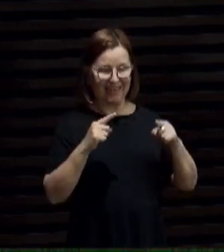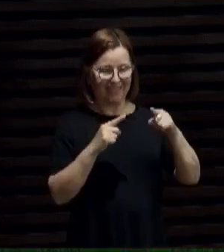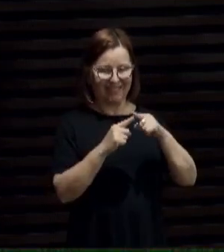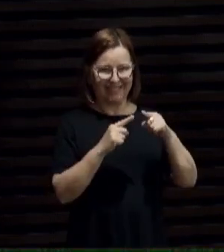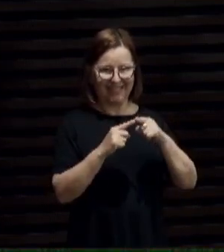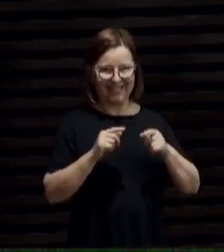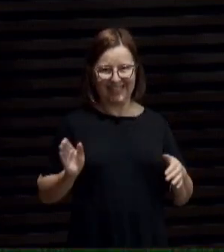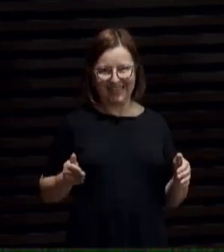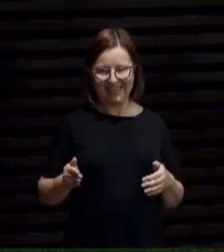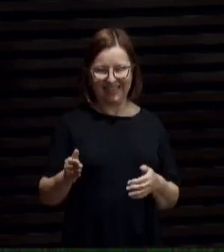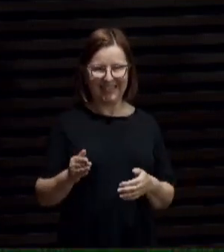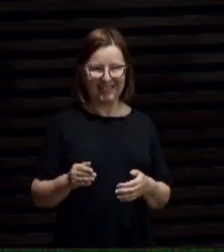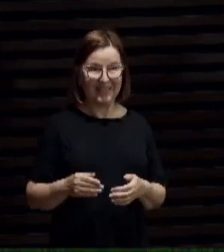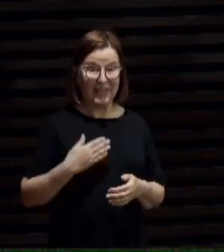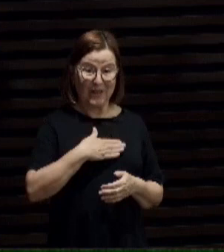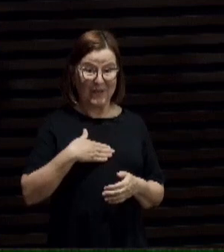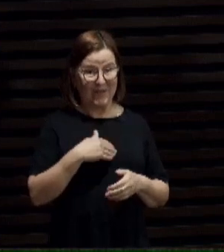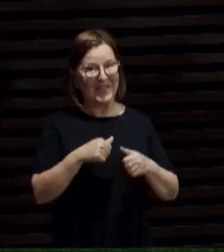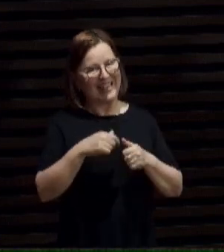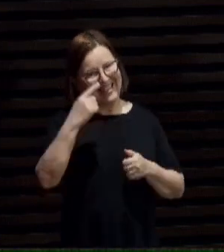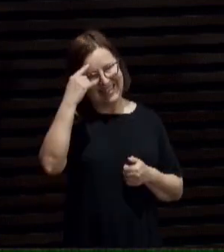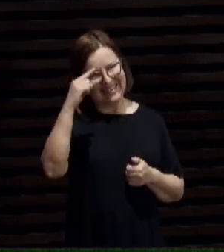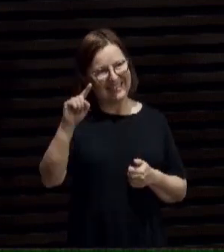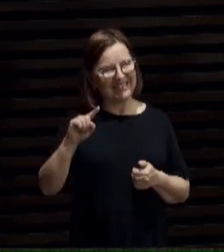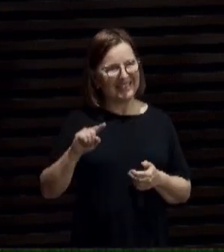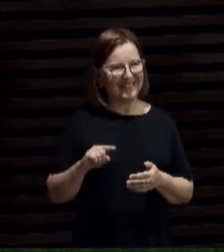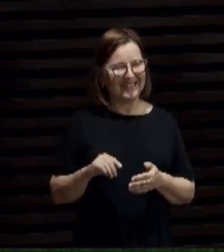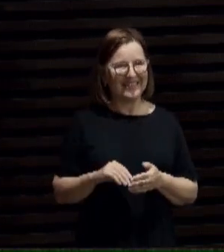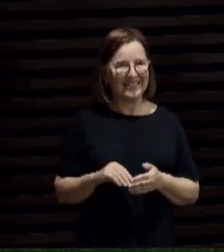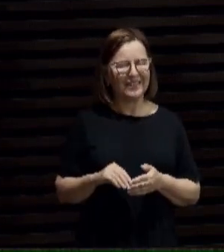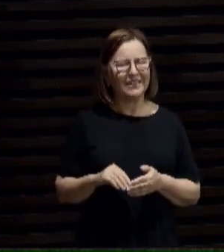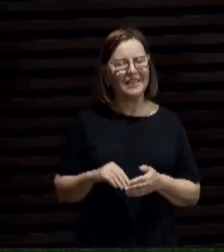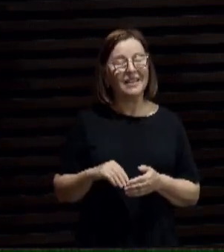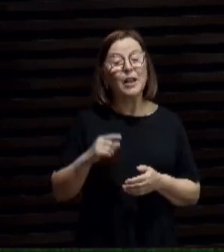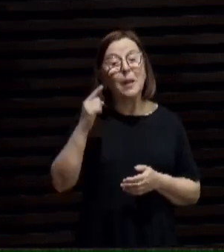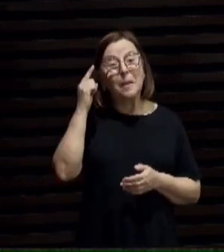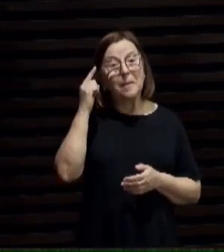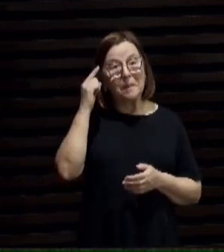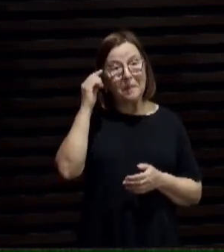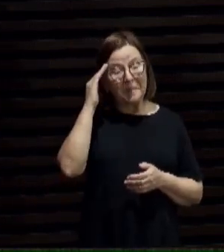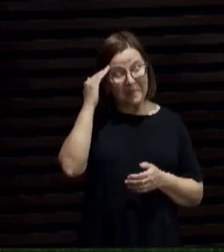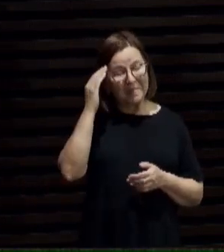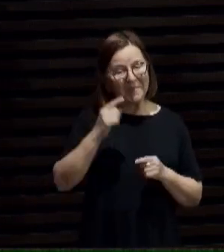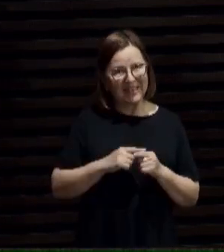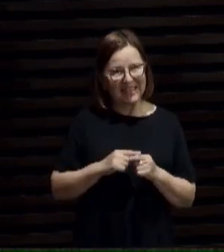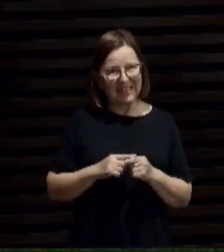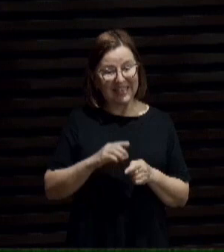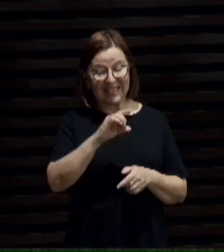Eu gosto dessa ideia. Sabe por quê? Porque de cada